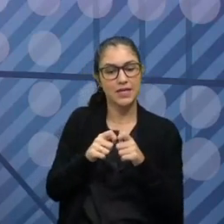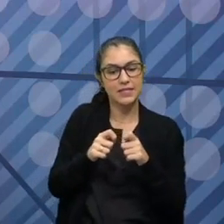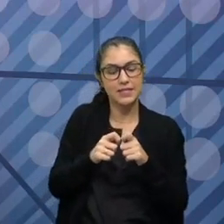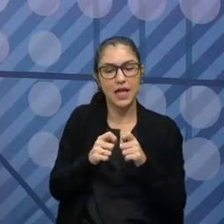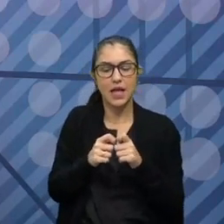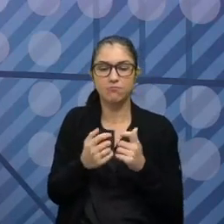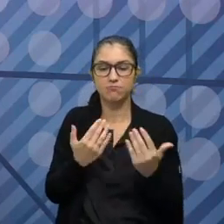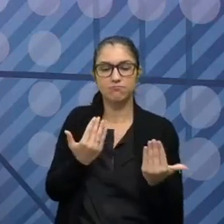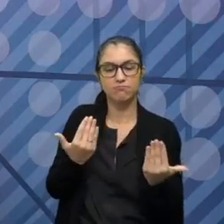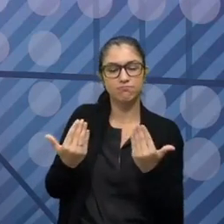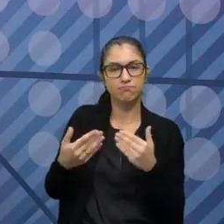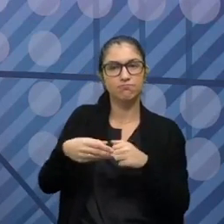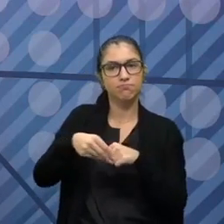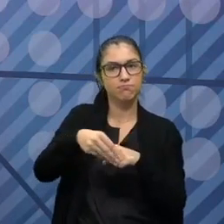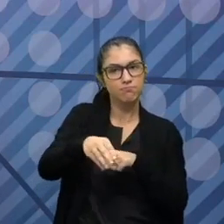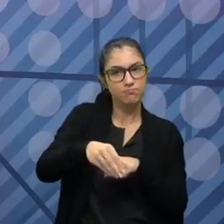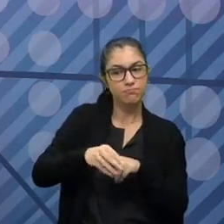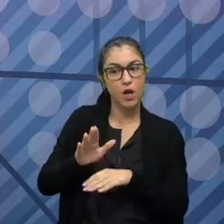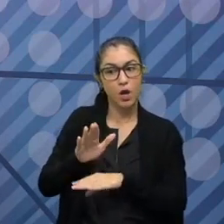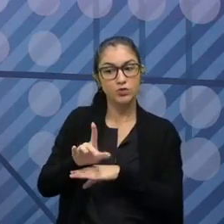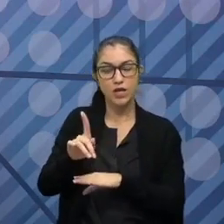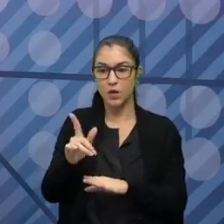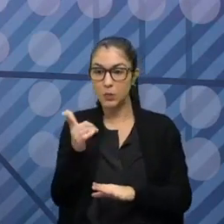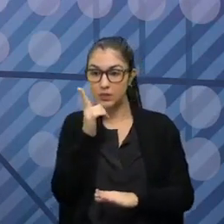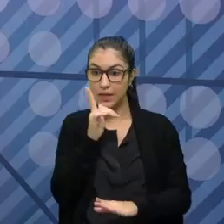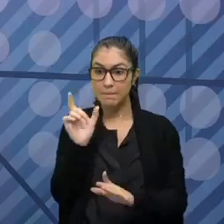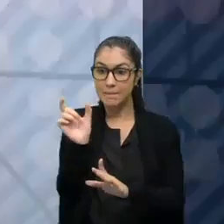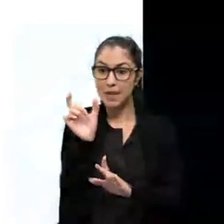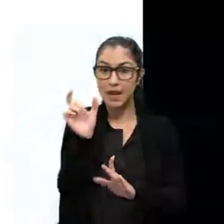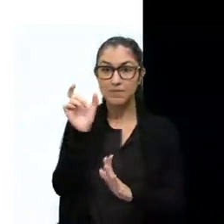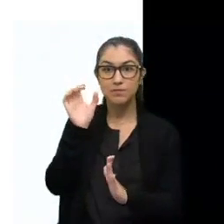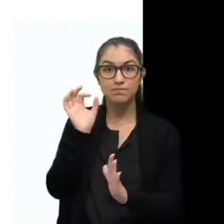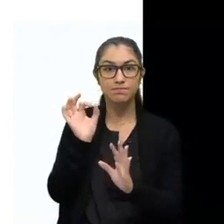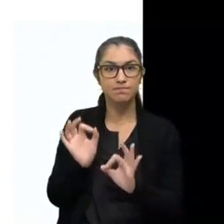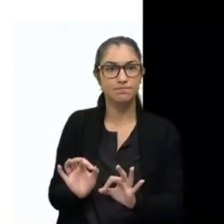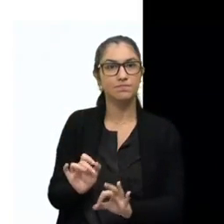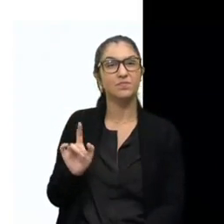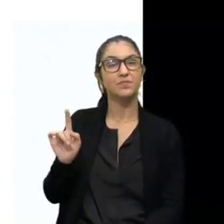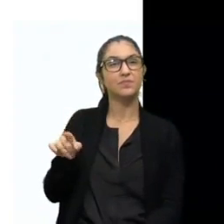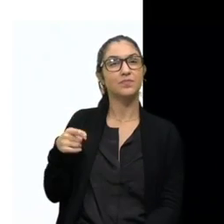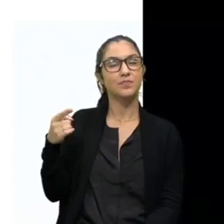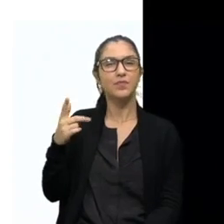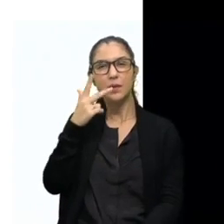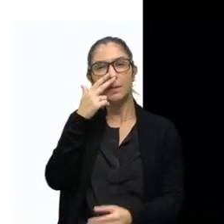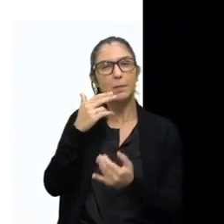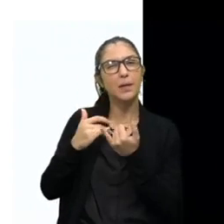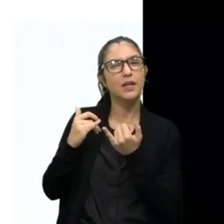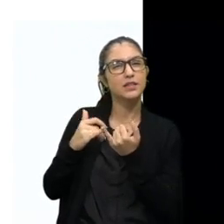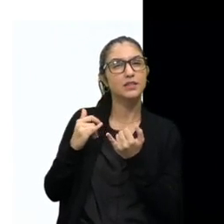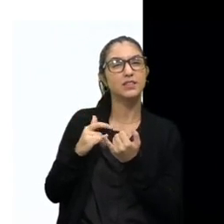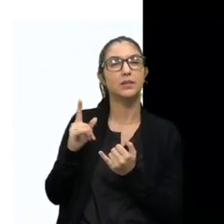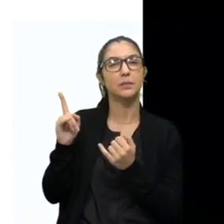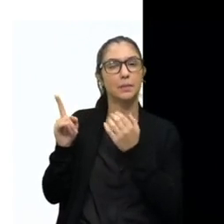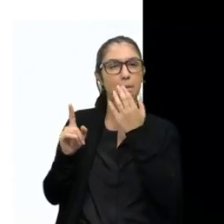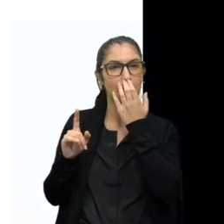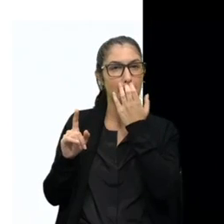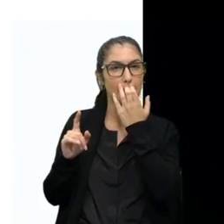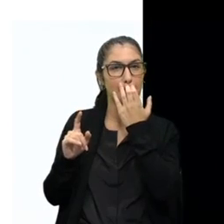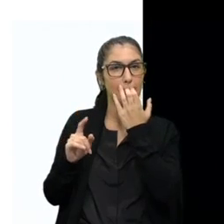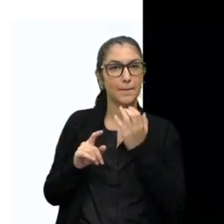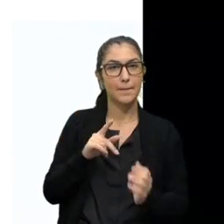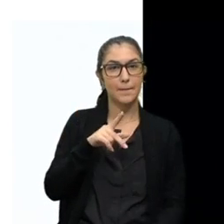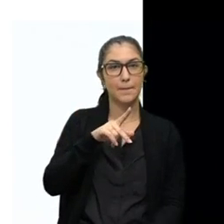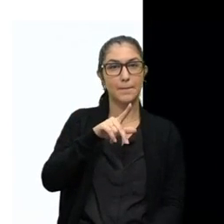de mediação, ajudando o aluno a chegar na palavra correta. Olha lá na mesma imagem, então são bem parecidos, né?